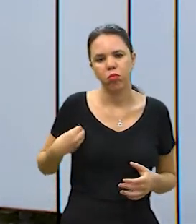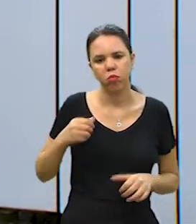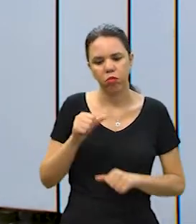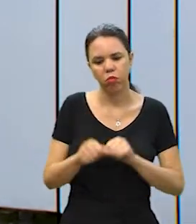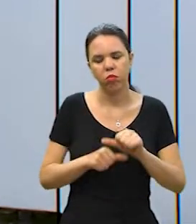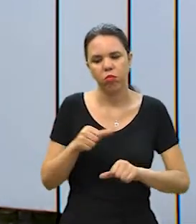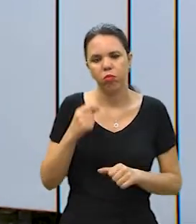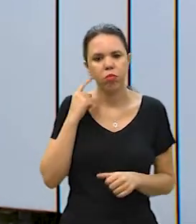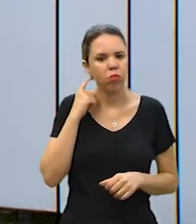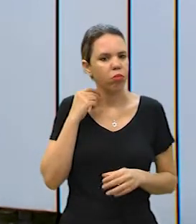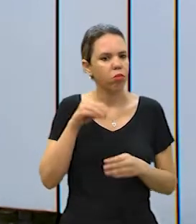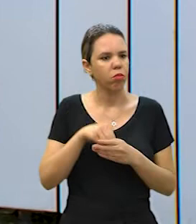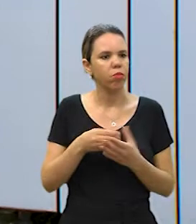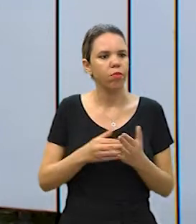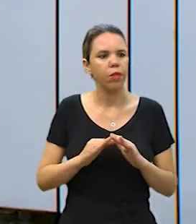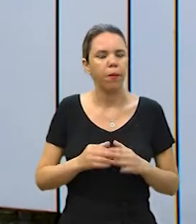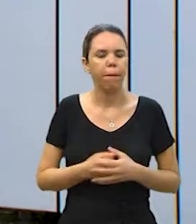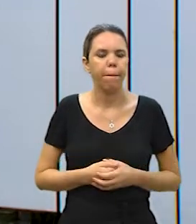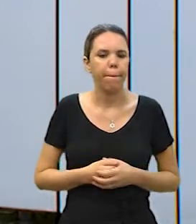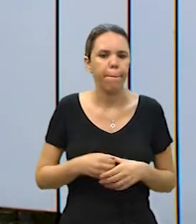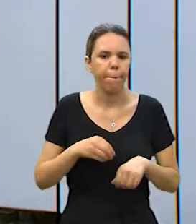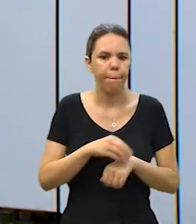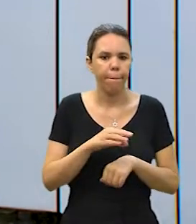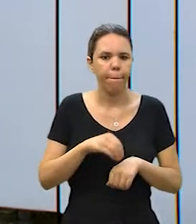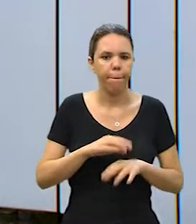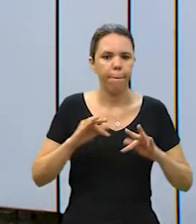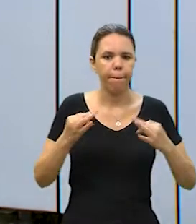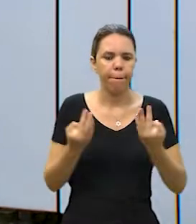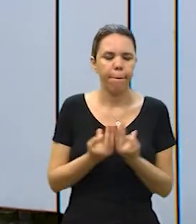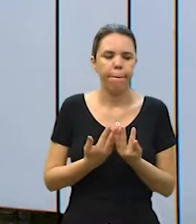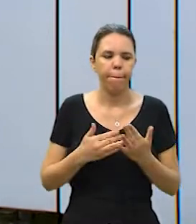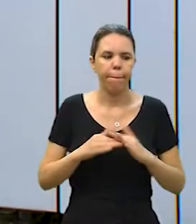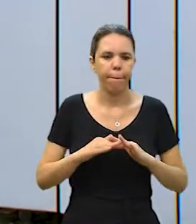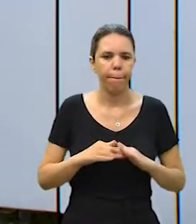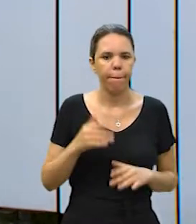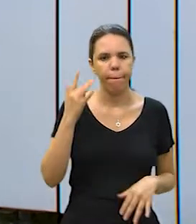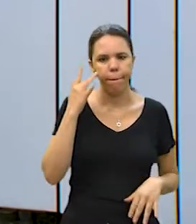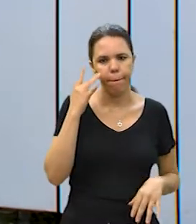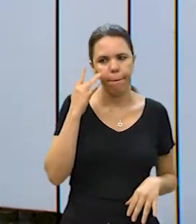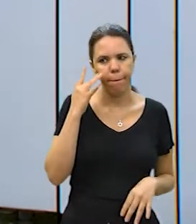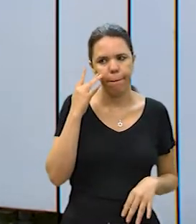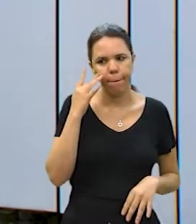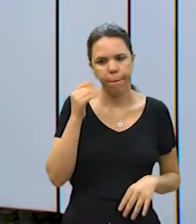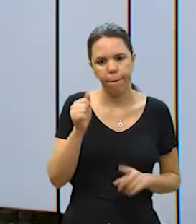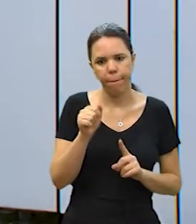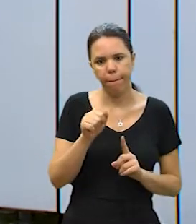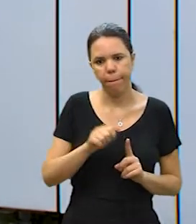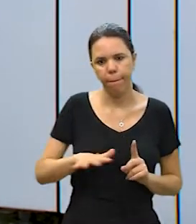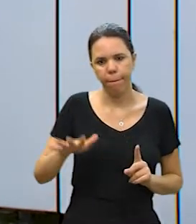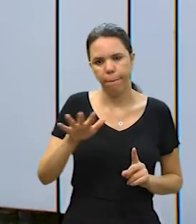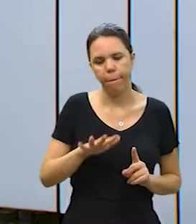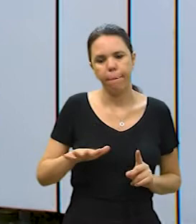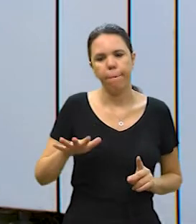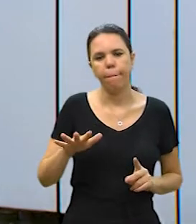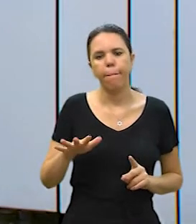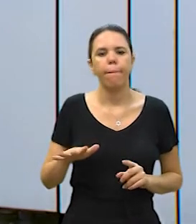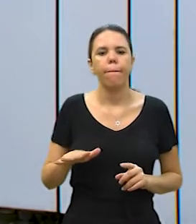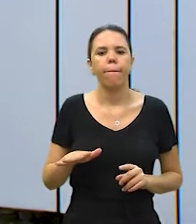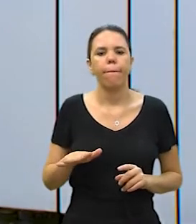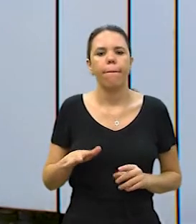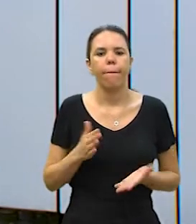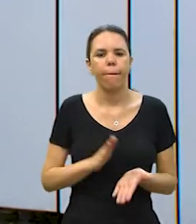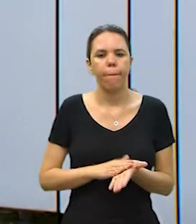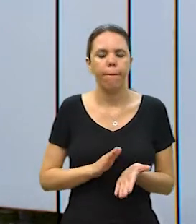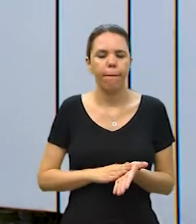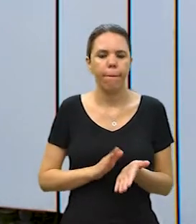É dentro da escola. É trazendo mais pais para dentro da escola. Eu acho que quando a sociedade, em geral, cobrar